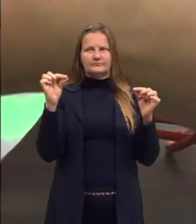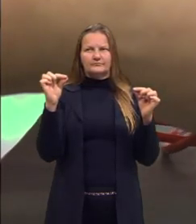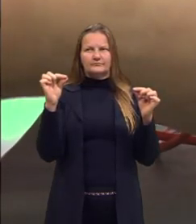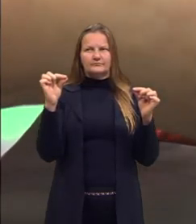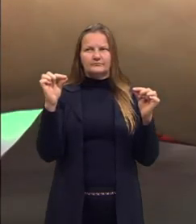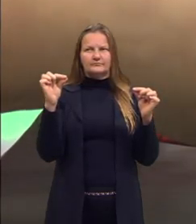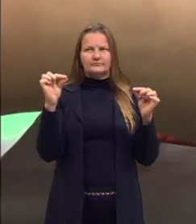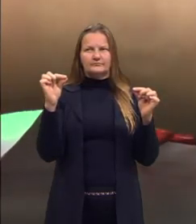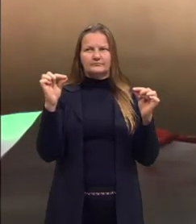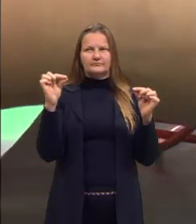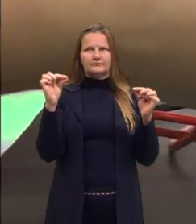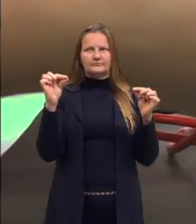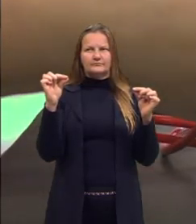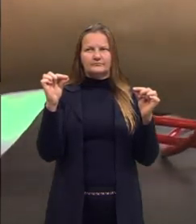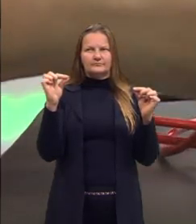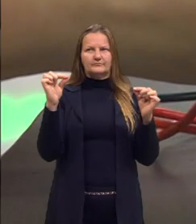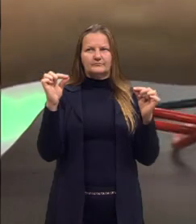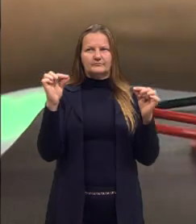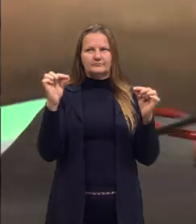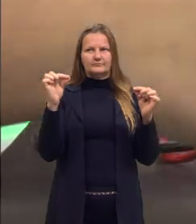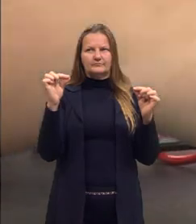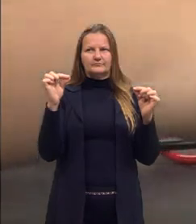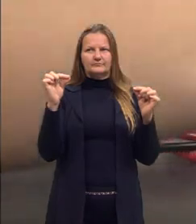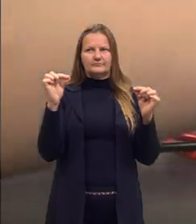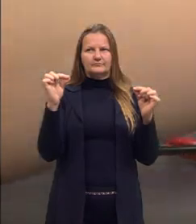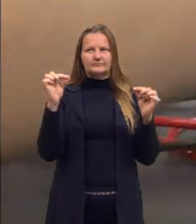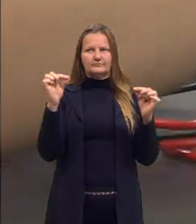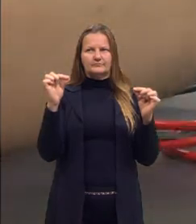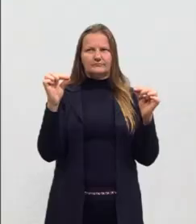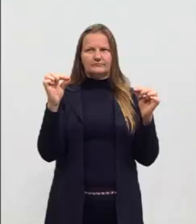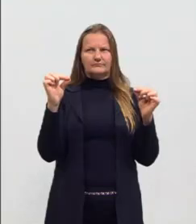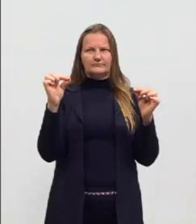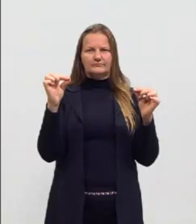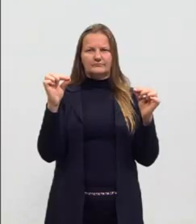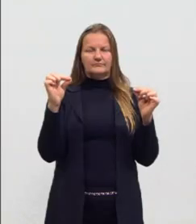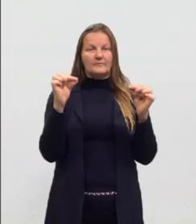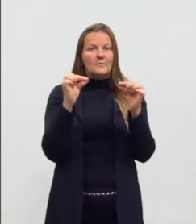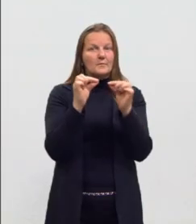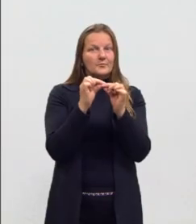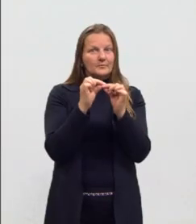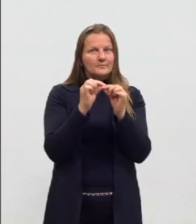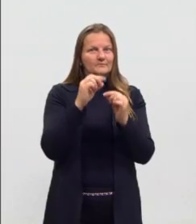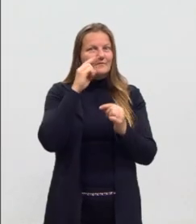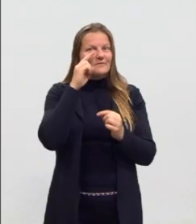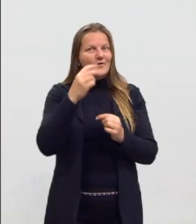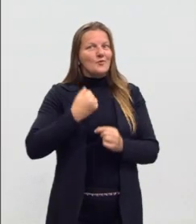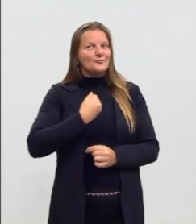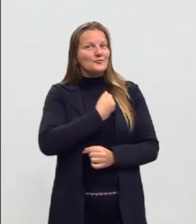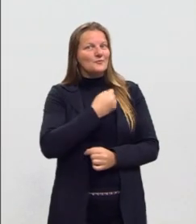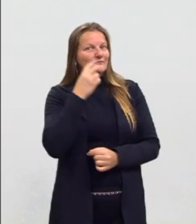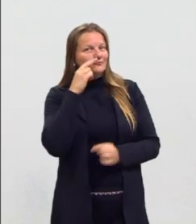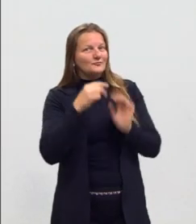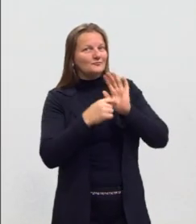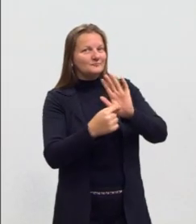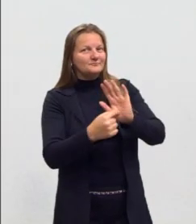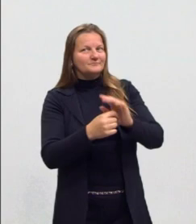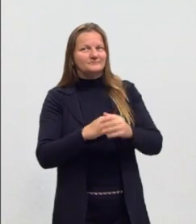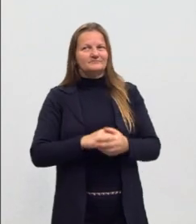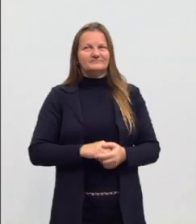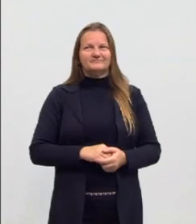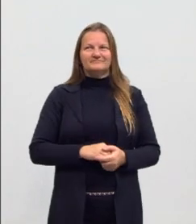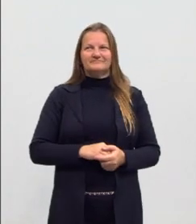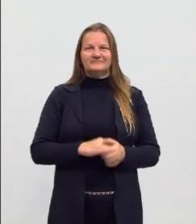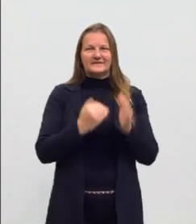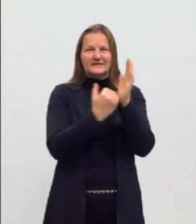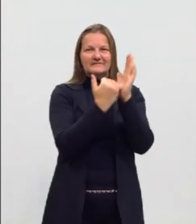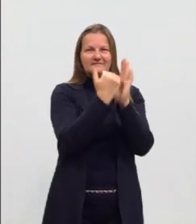Tá bom Pera aí que ele não tá medindo ainda vamos ver aqui pera aí vou colocar nesse outro aqui na